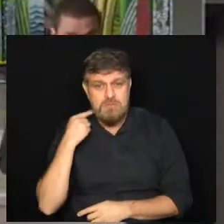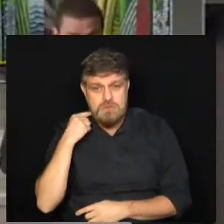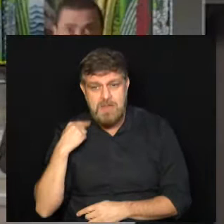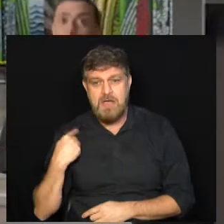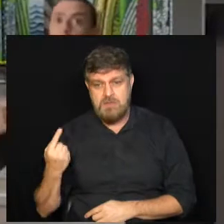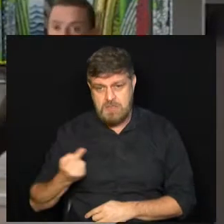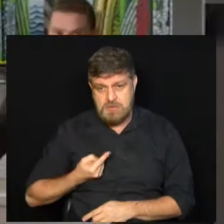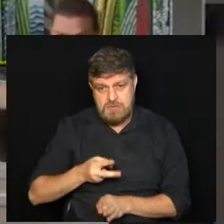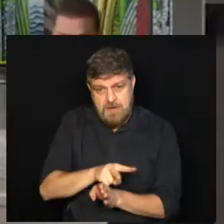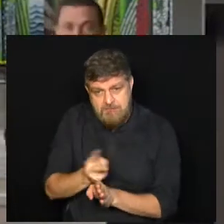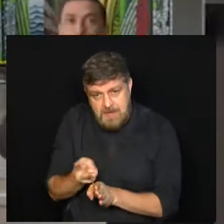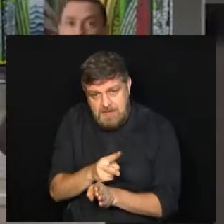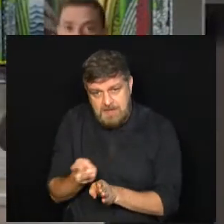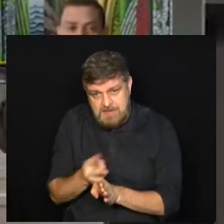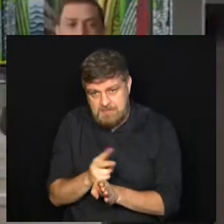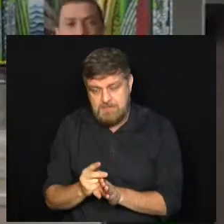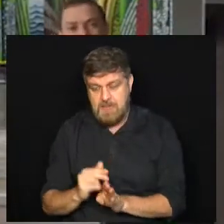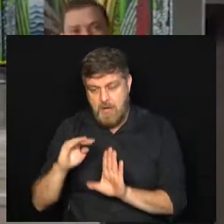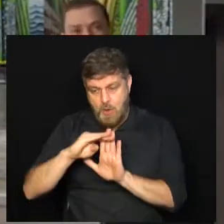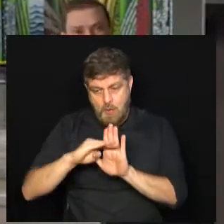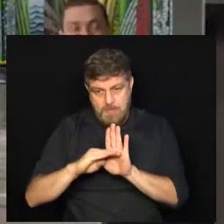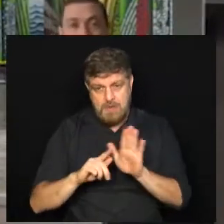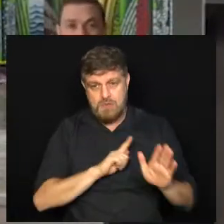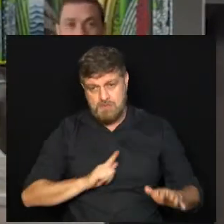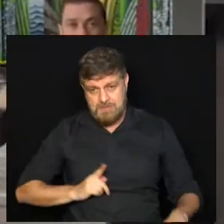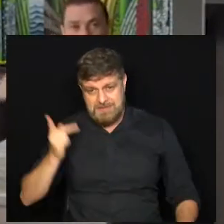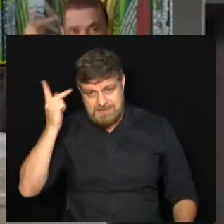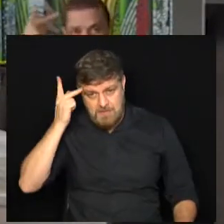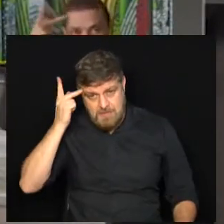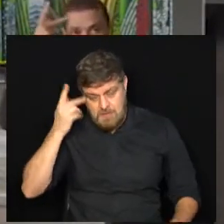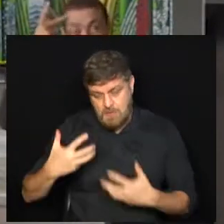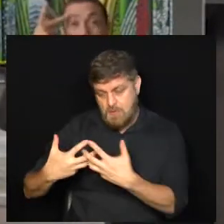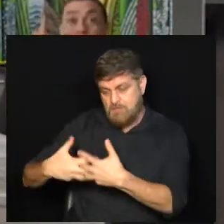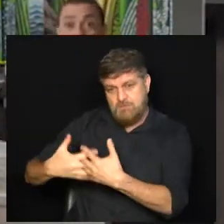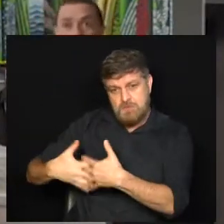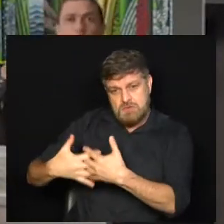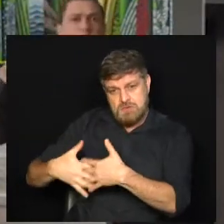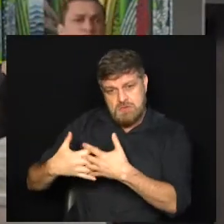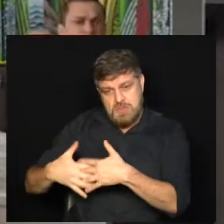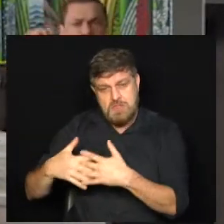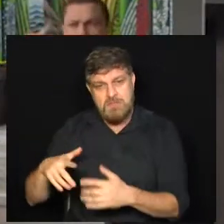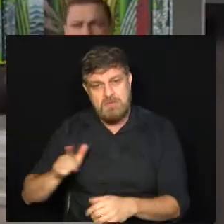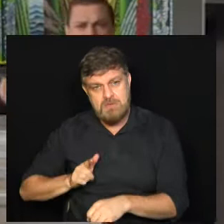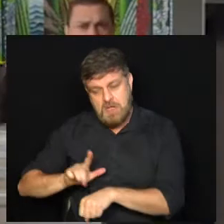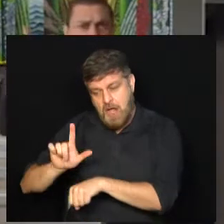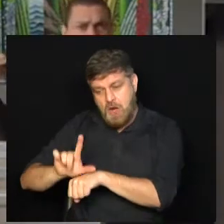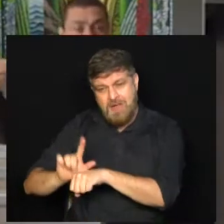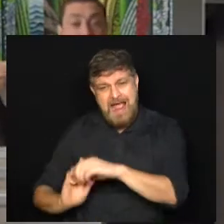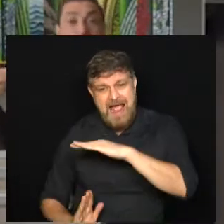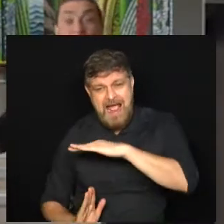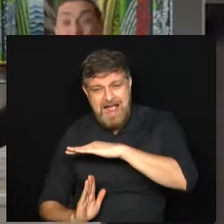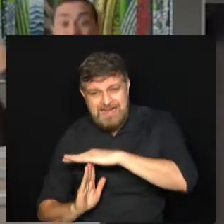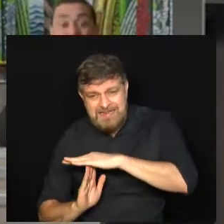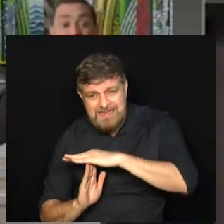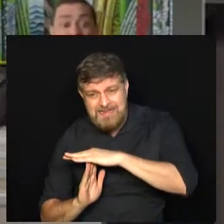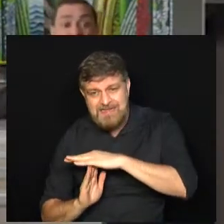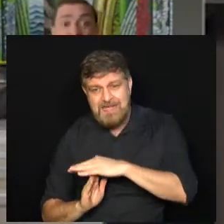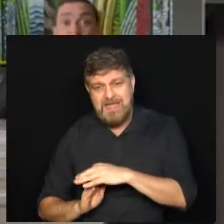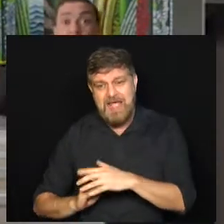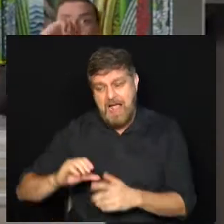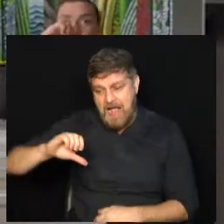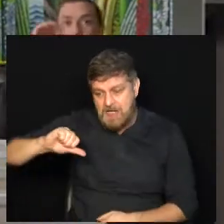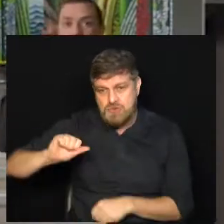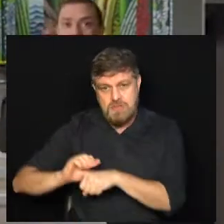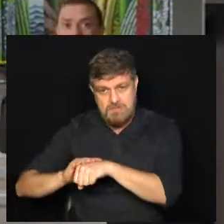de transição do Plano São Paulo, com o funcionamento das atividades até às 21